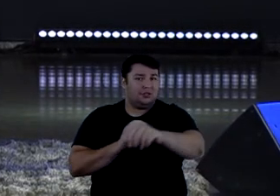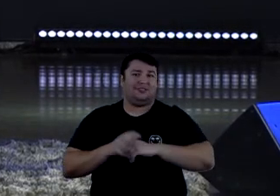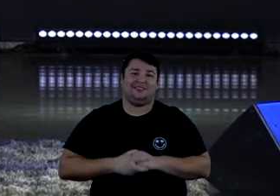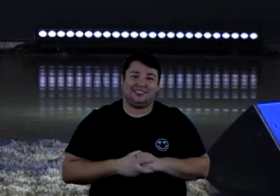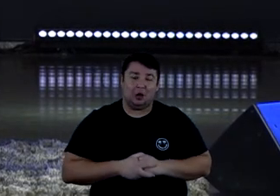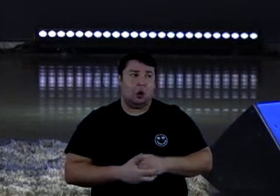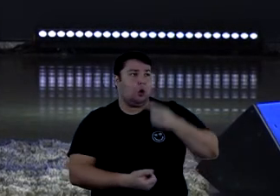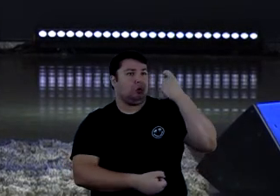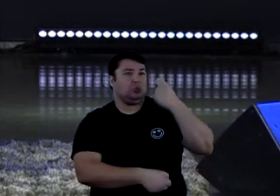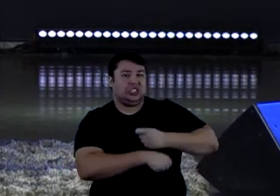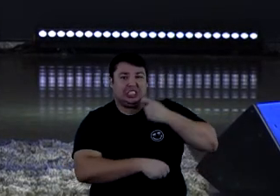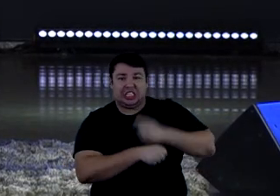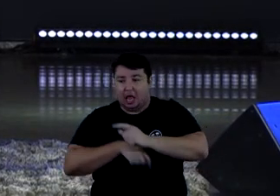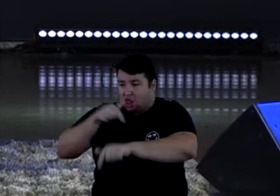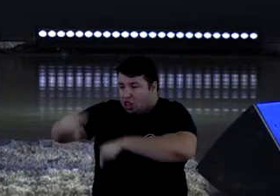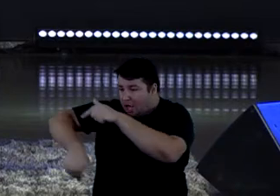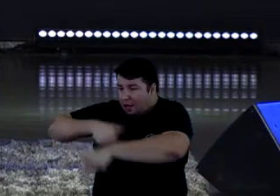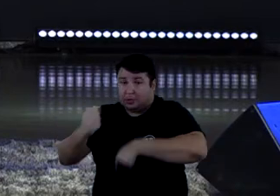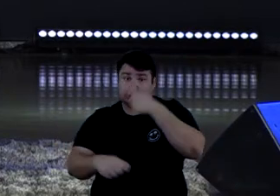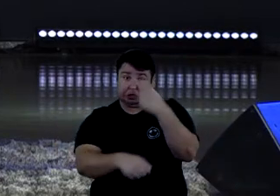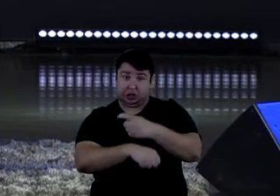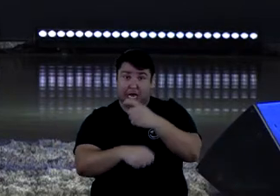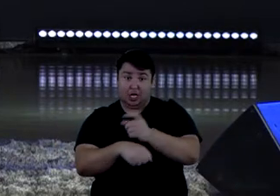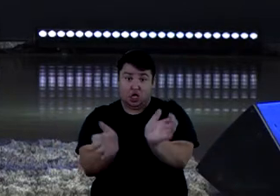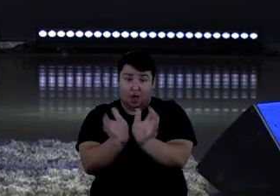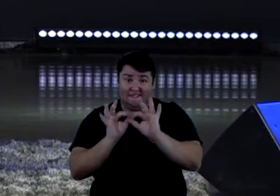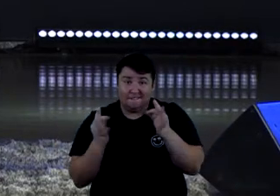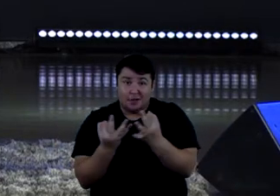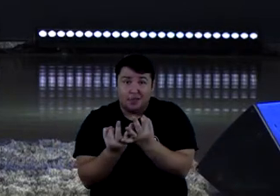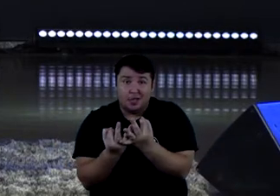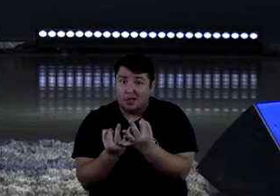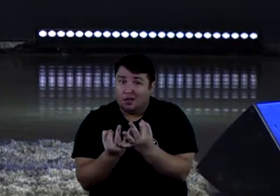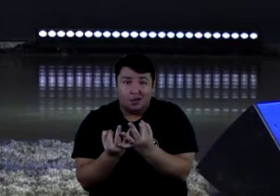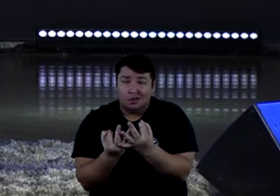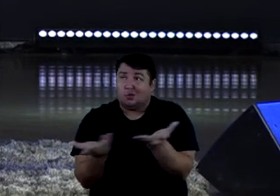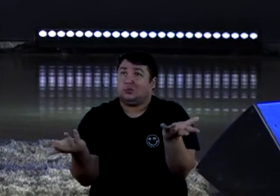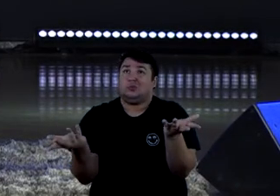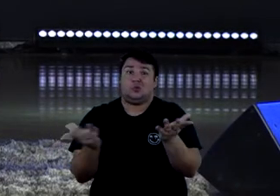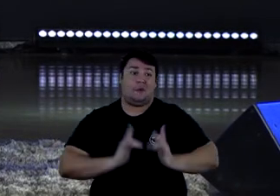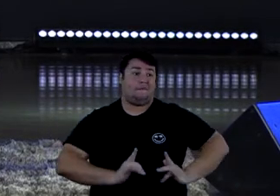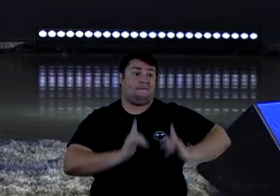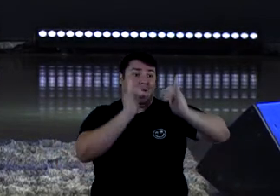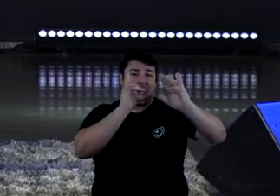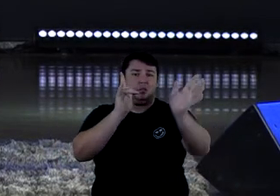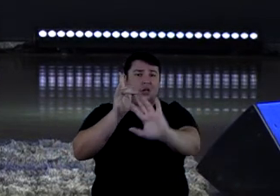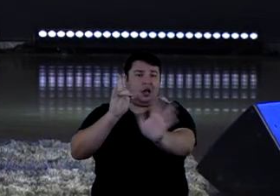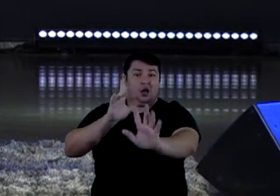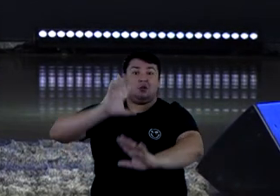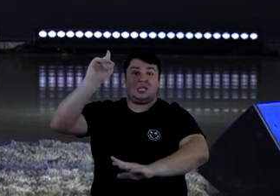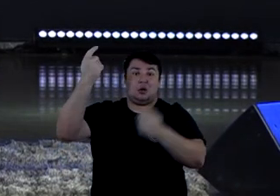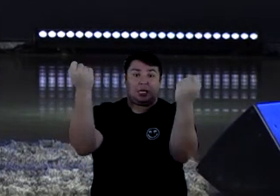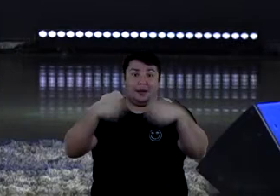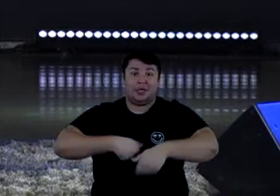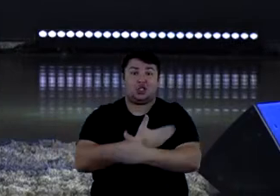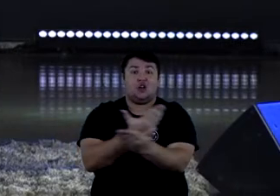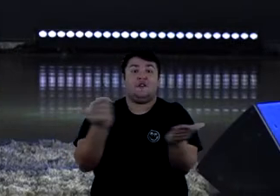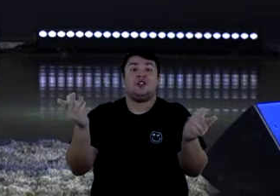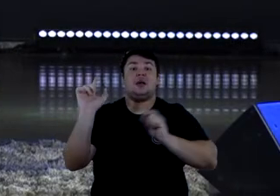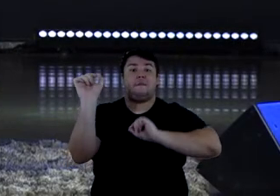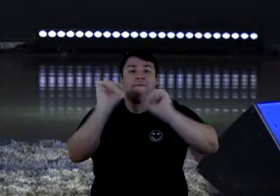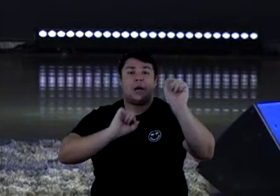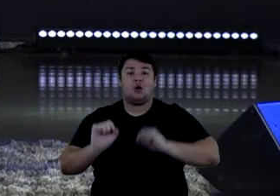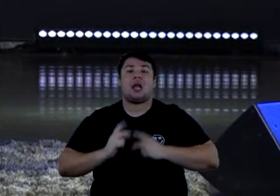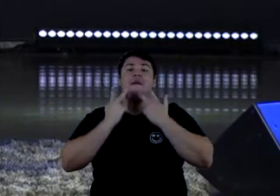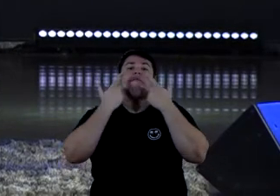Um chato no trabalho, um chato no grupo da família. Um chato no prédio que mora, não, ele te capacitou para ser ministro